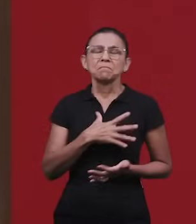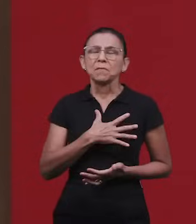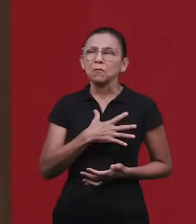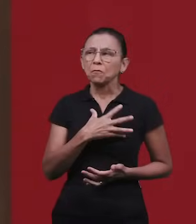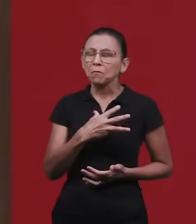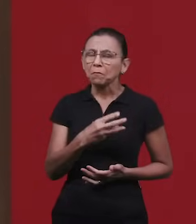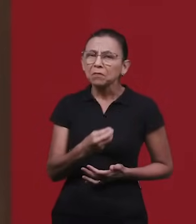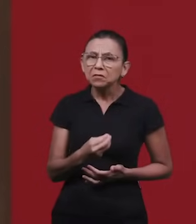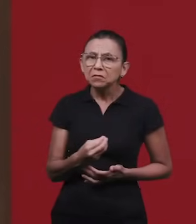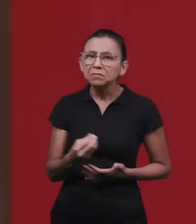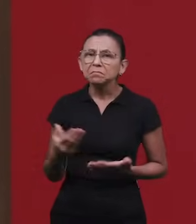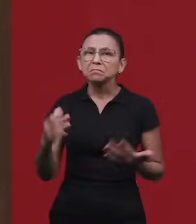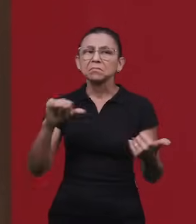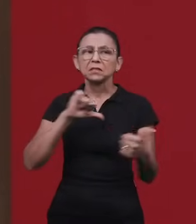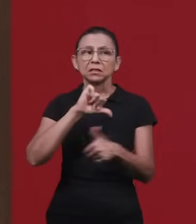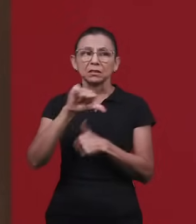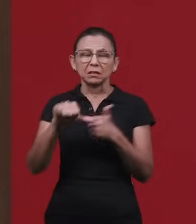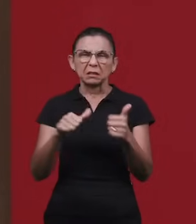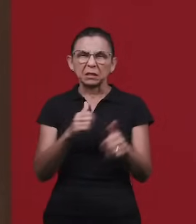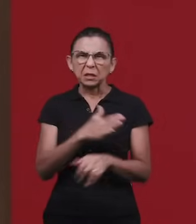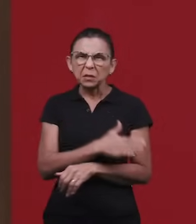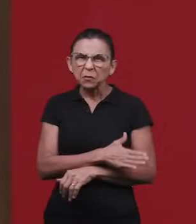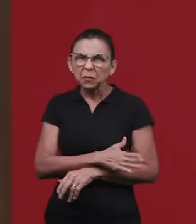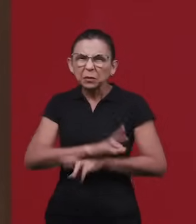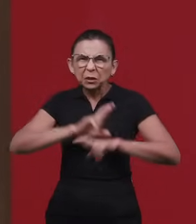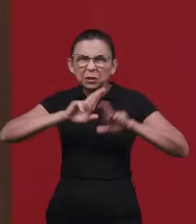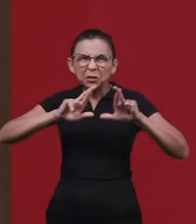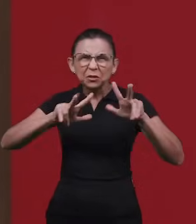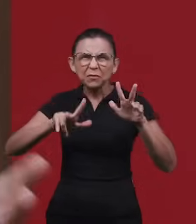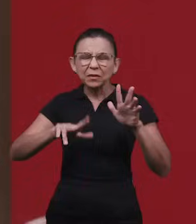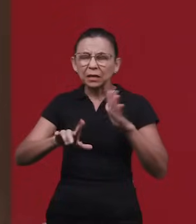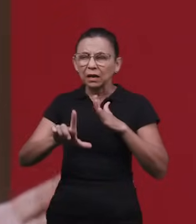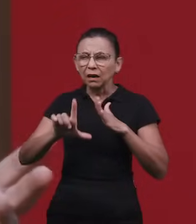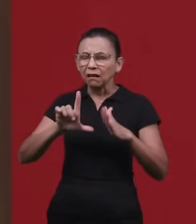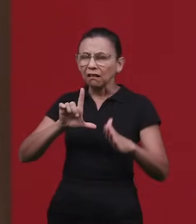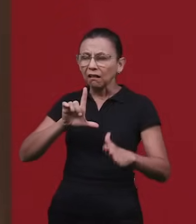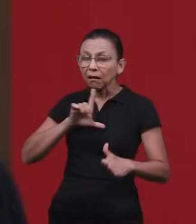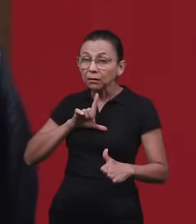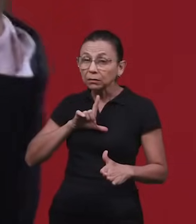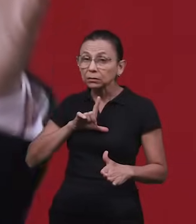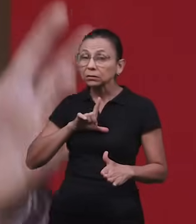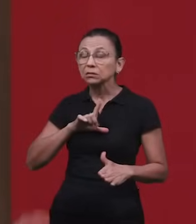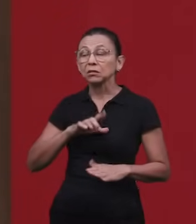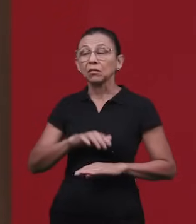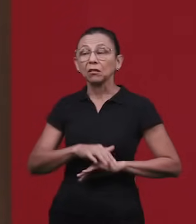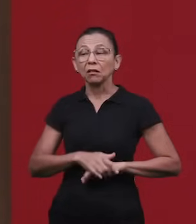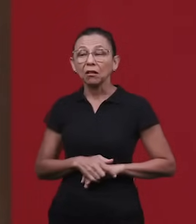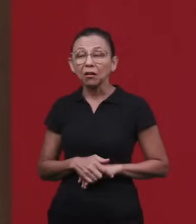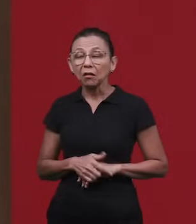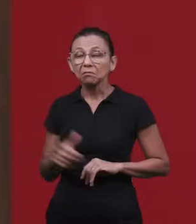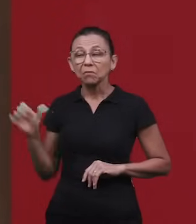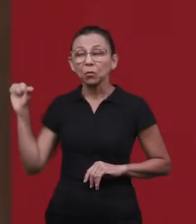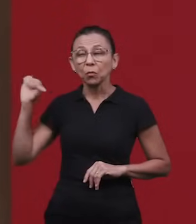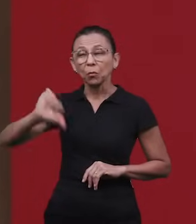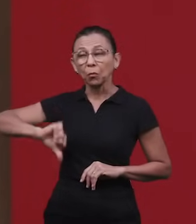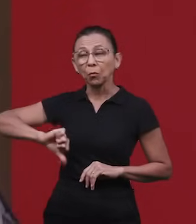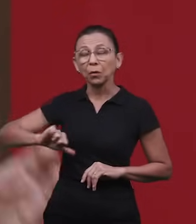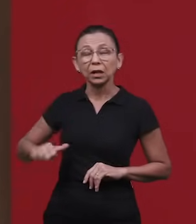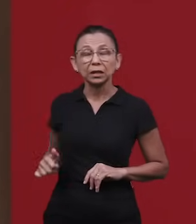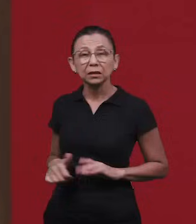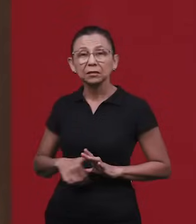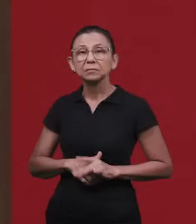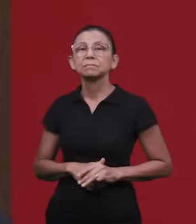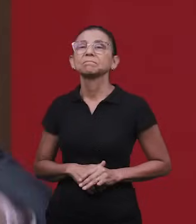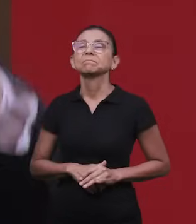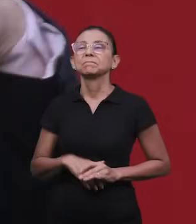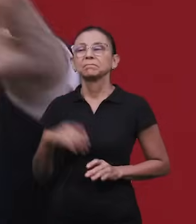agora ele foi transformado, ele vai te respeitar. Se ele vai dizer, mas tem 10 anos que eu dou testemunho, eu já sou